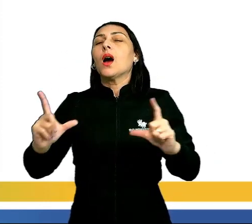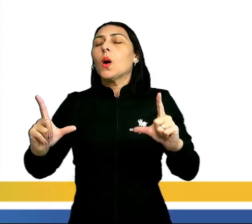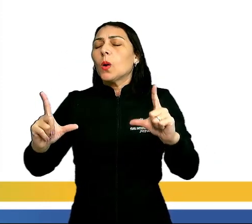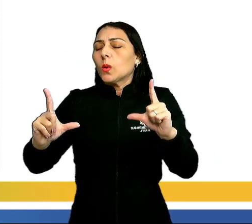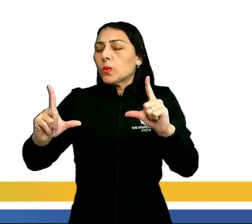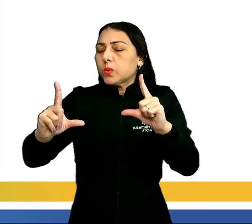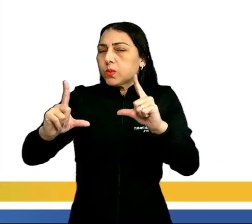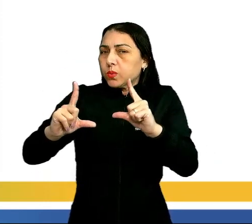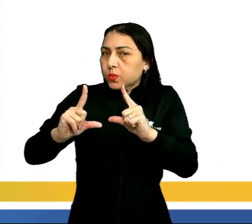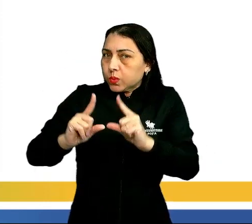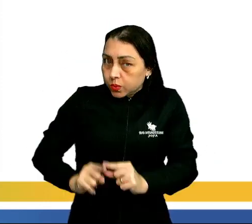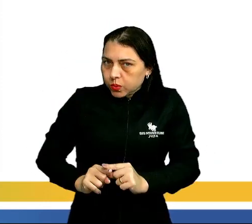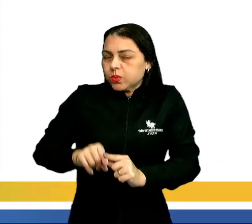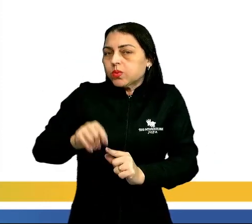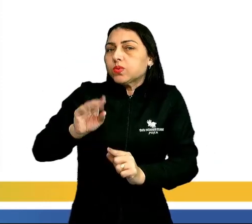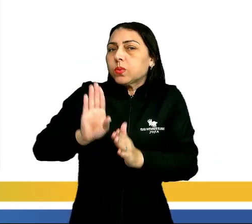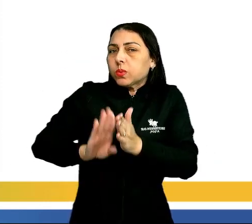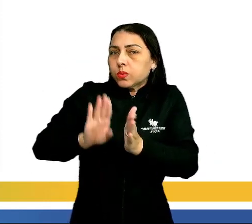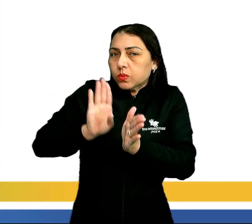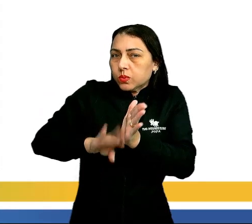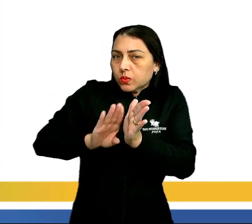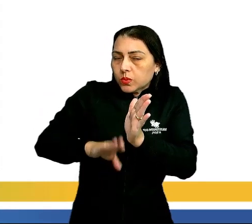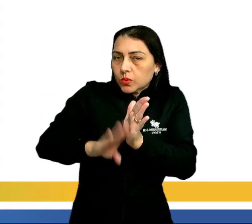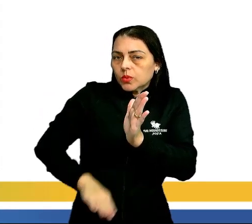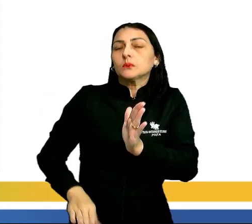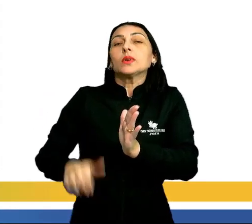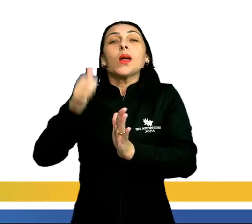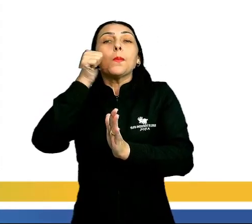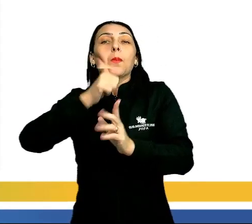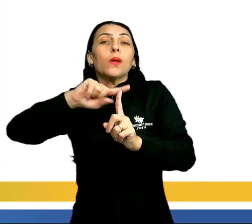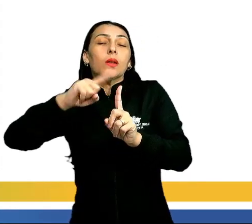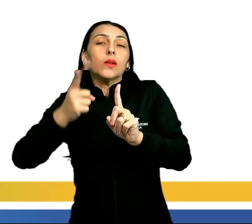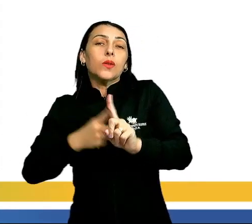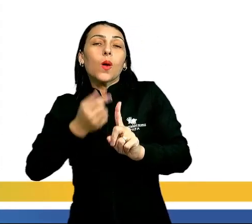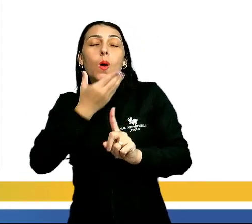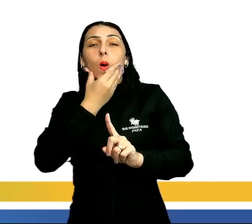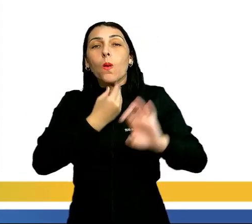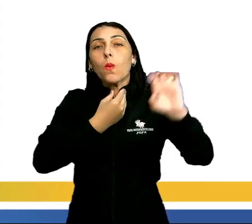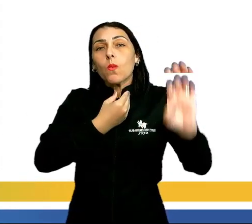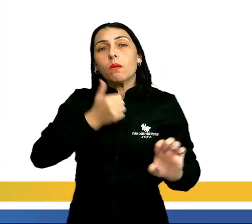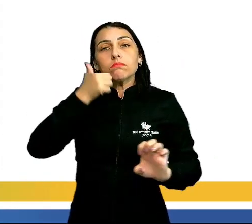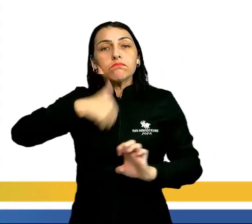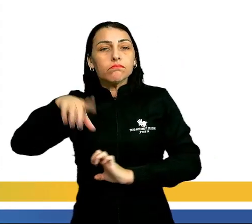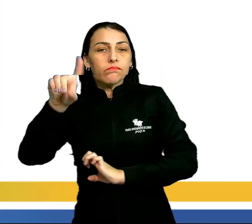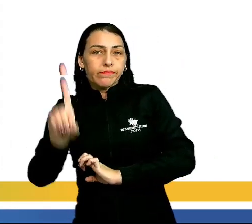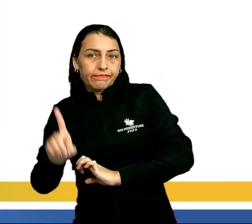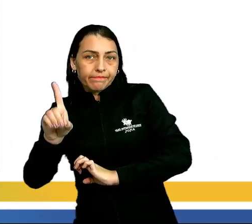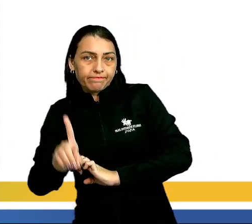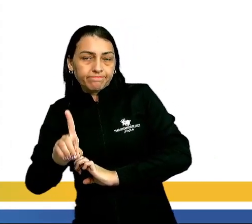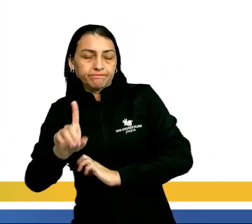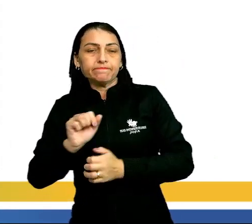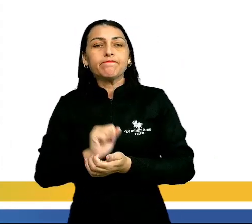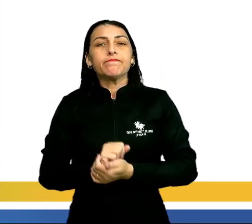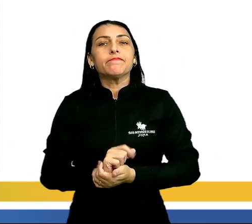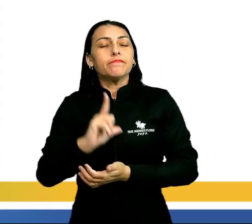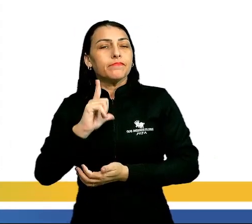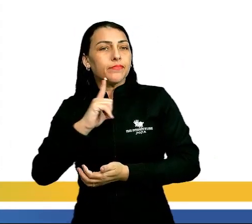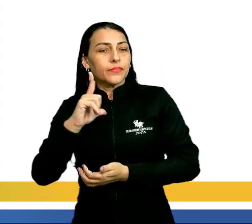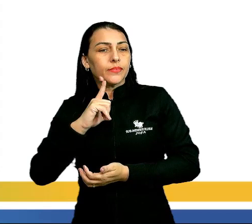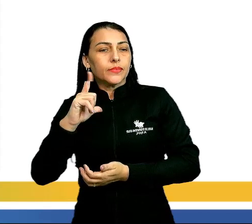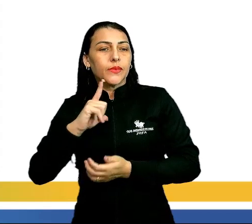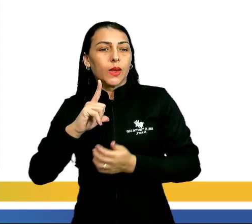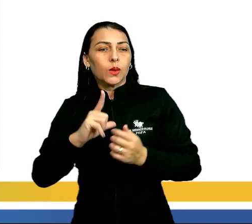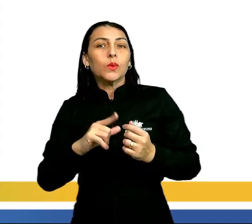na taxa de fecundidade. Olha que interessante, de um lado os homens, do outro lado as mulheres. Aqui a gente tem